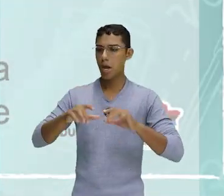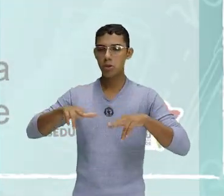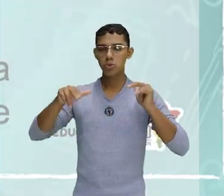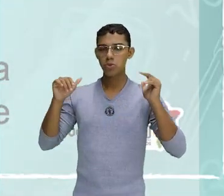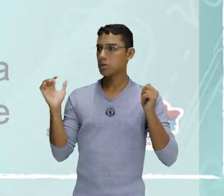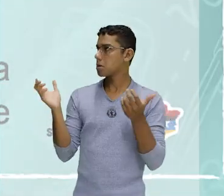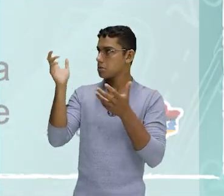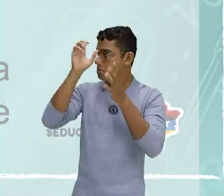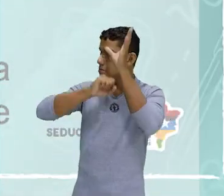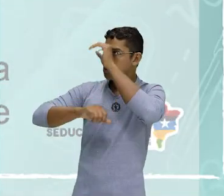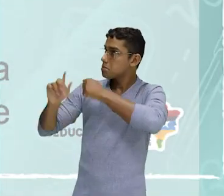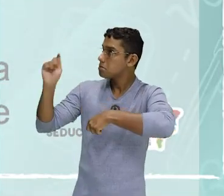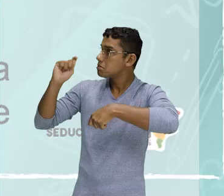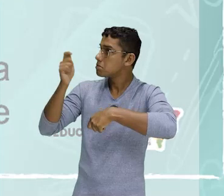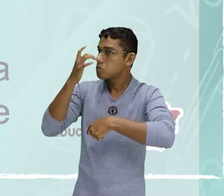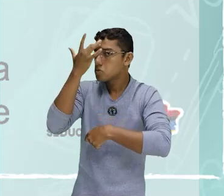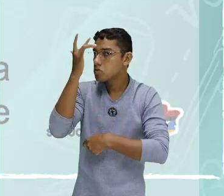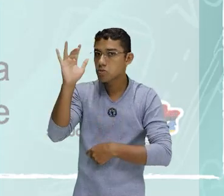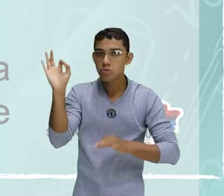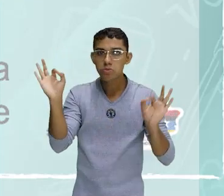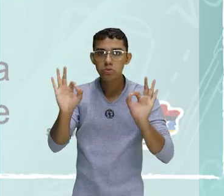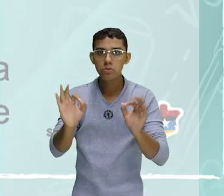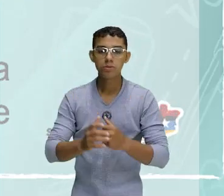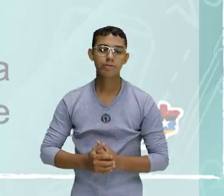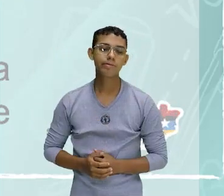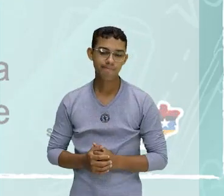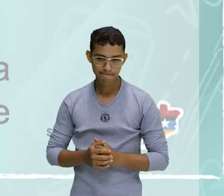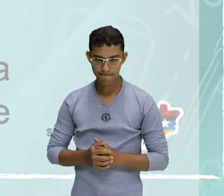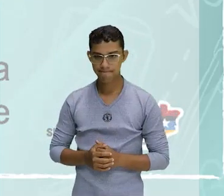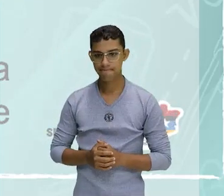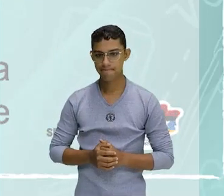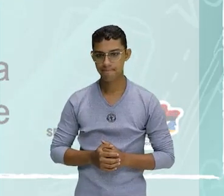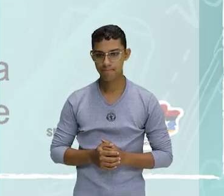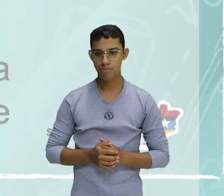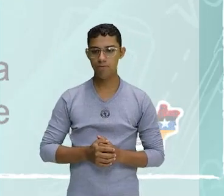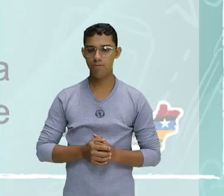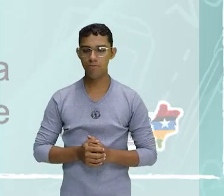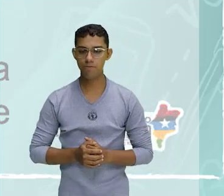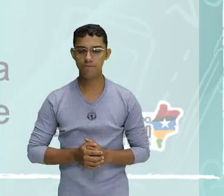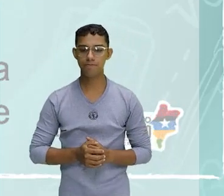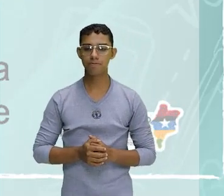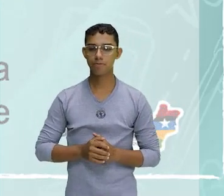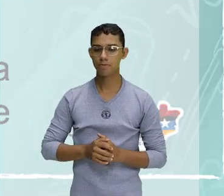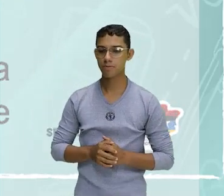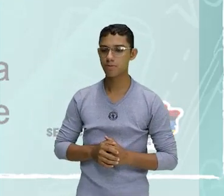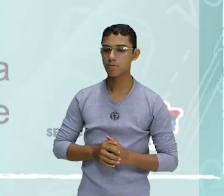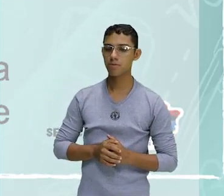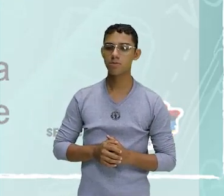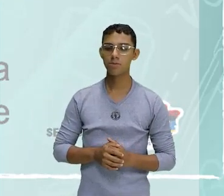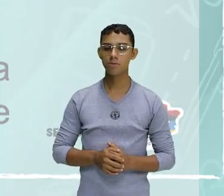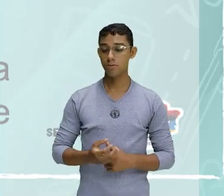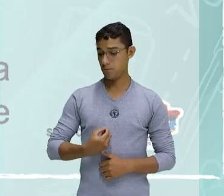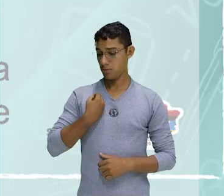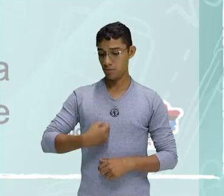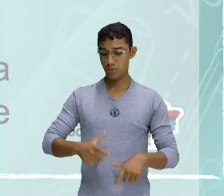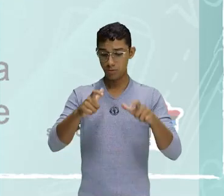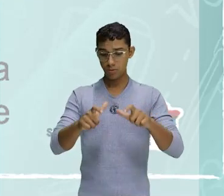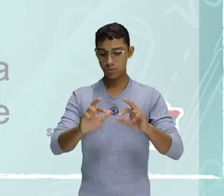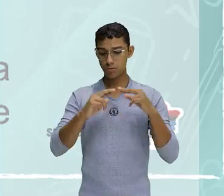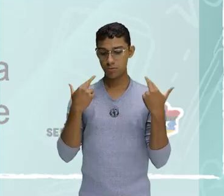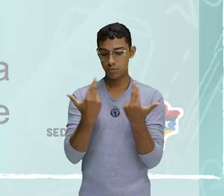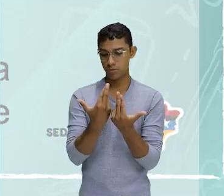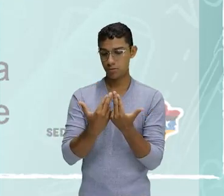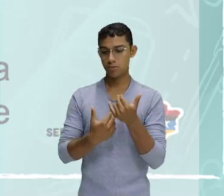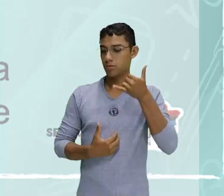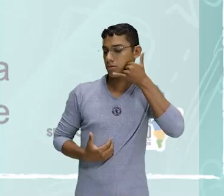estar toda uma reunião sem checar o celular. Estar em um local, uma reunião,